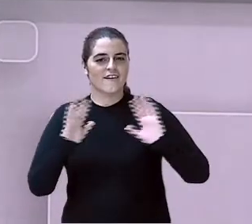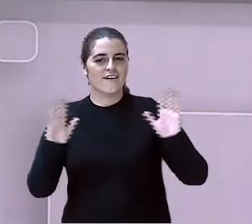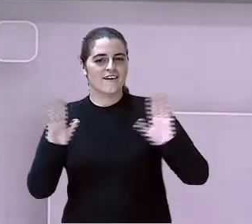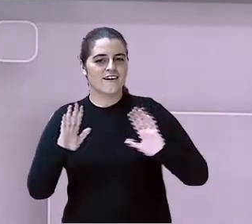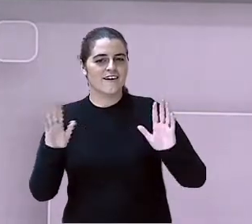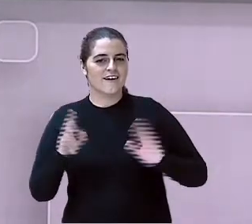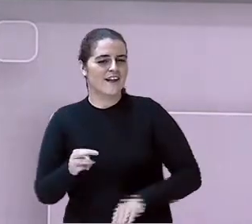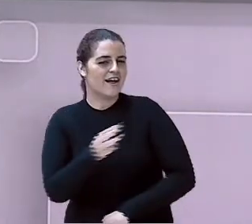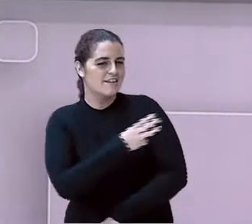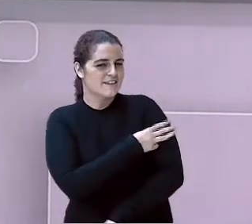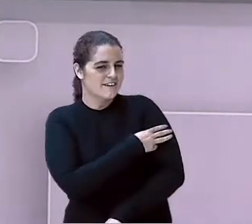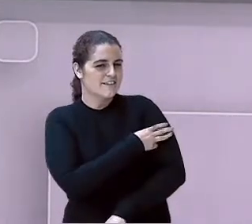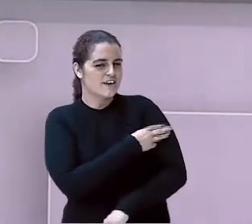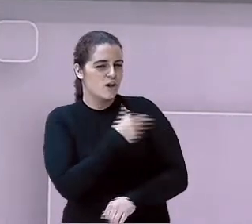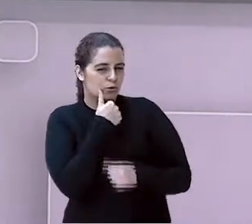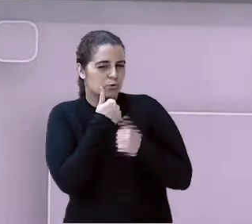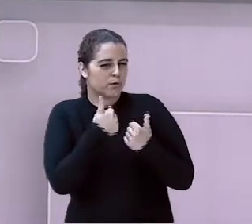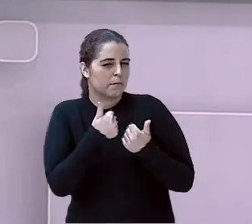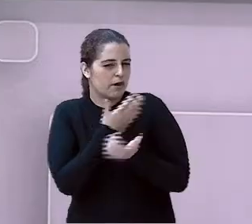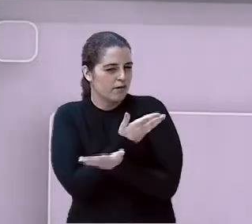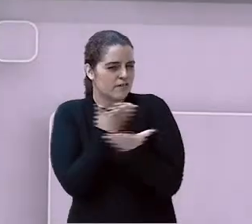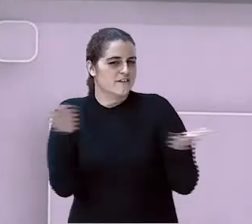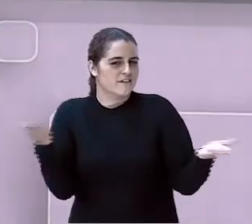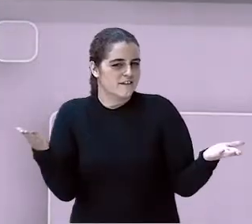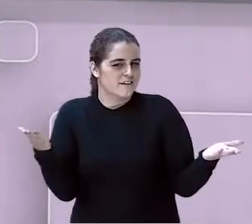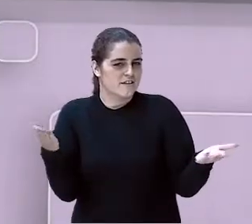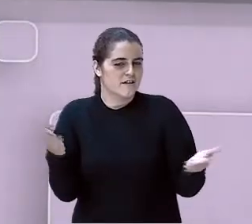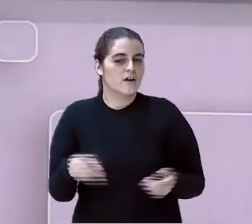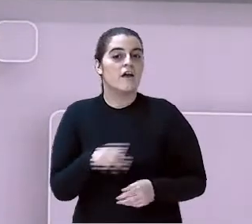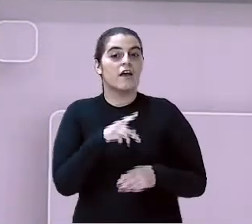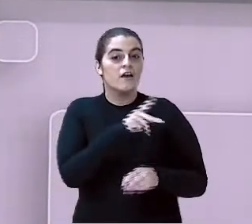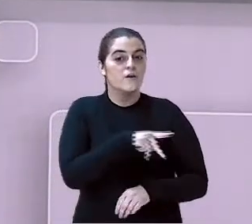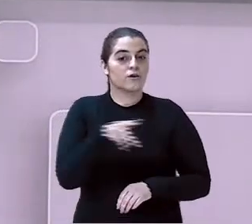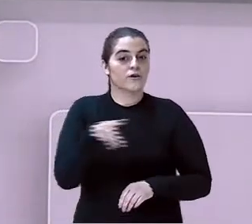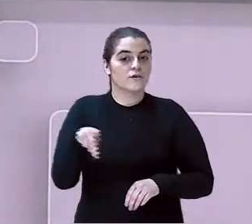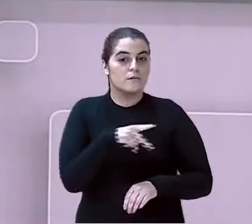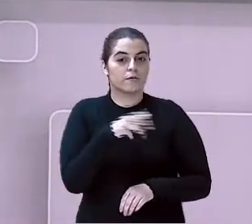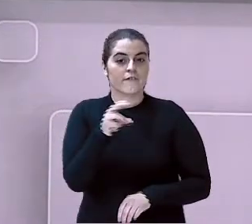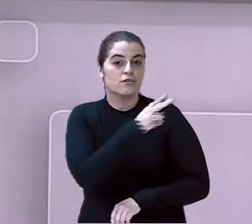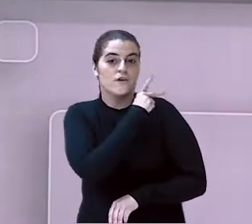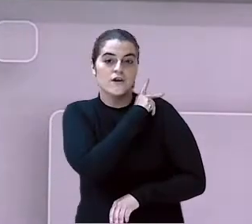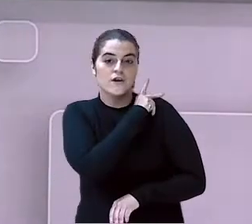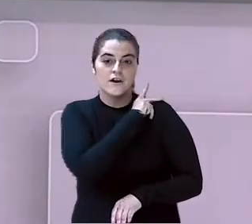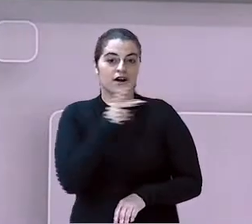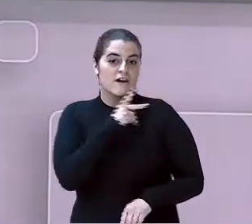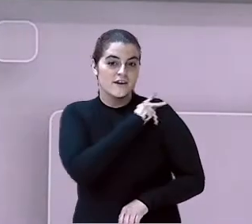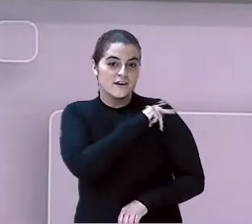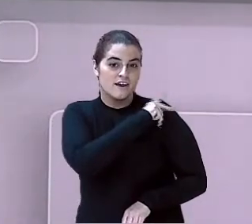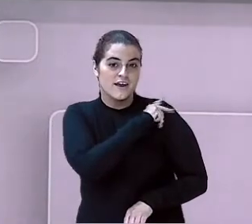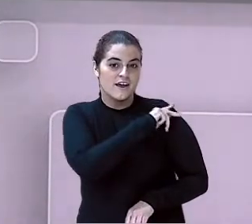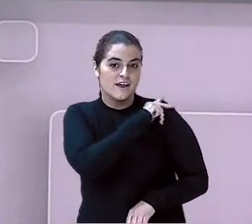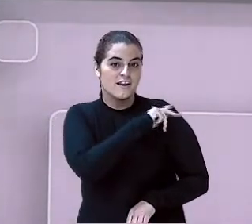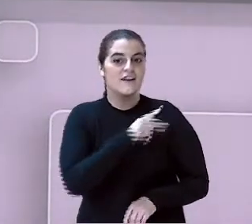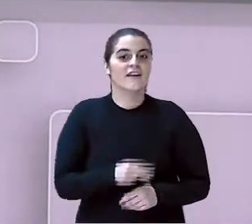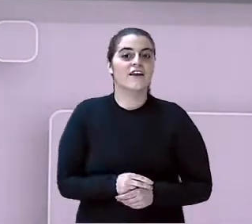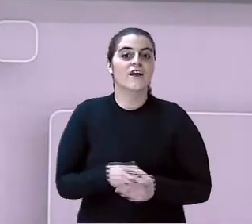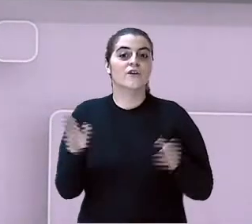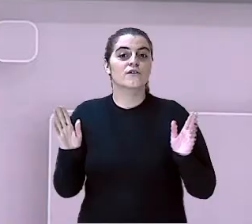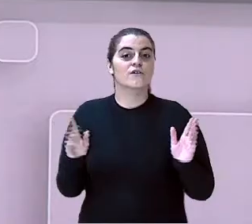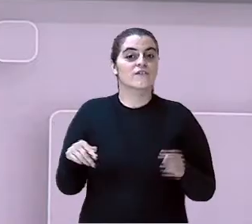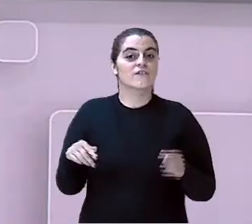Olá, turma do terceiro ano, tudo bem com vocês? Eu sou a professora Kelly e você está aí e eu